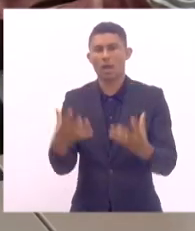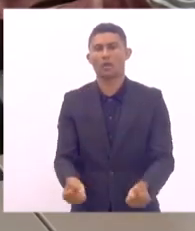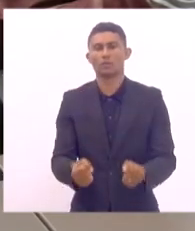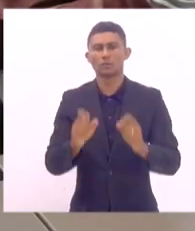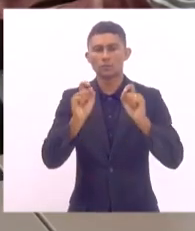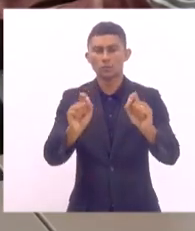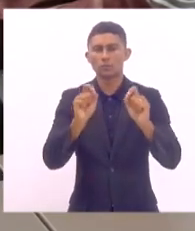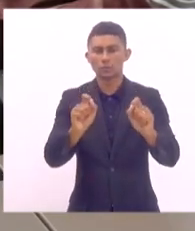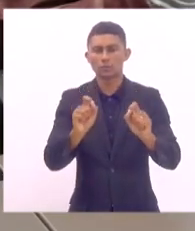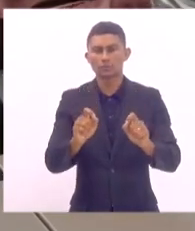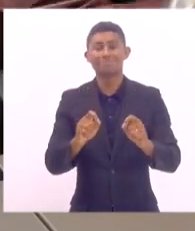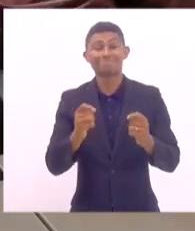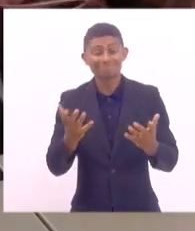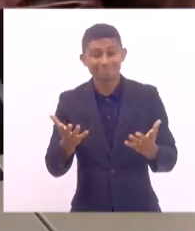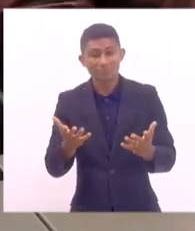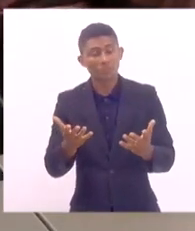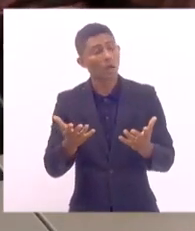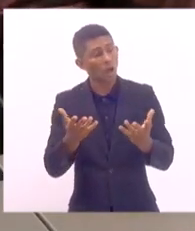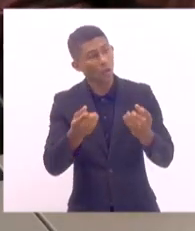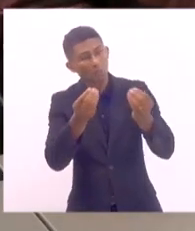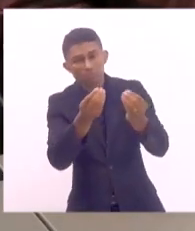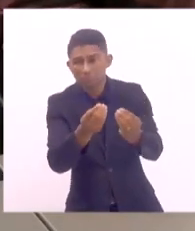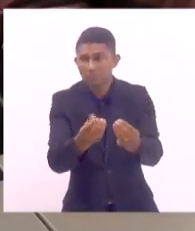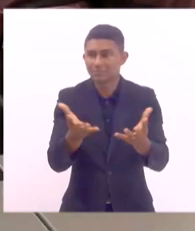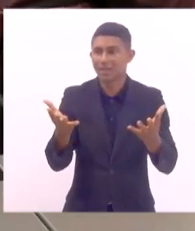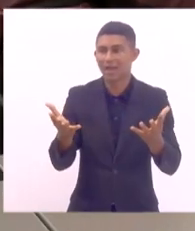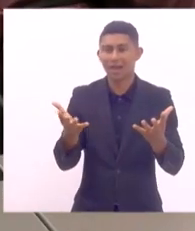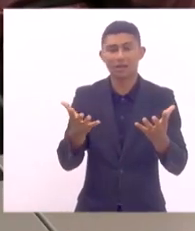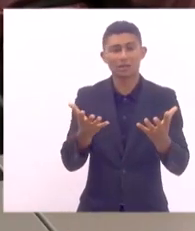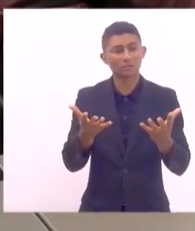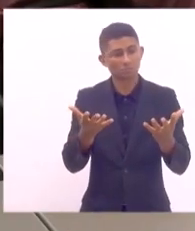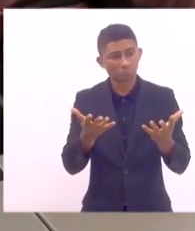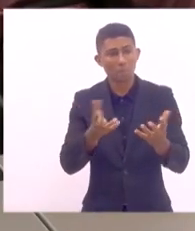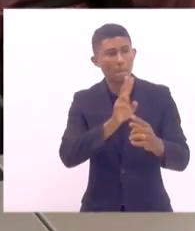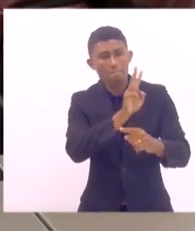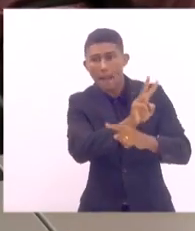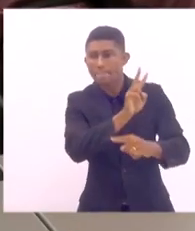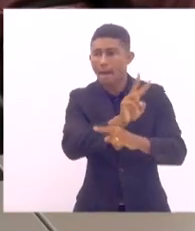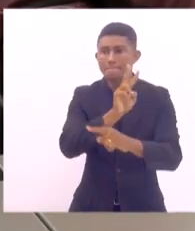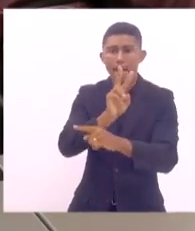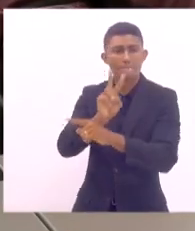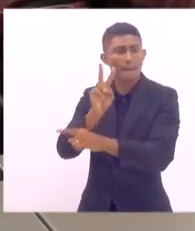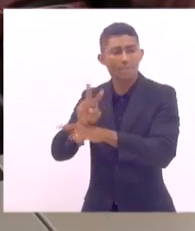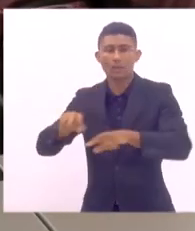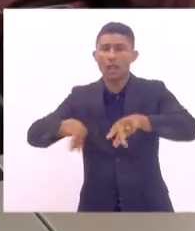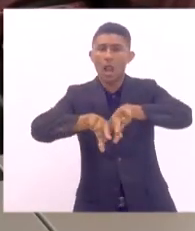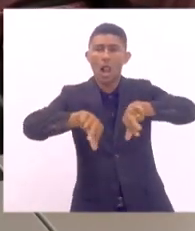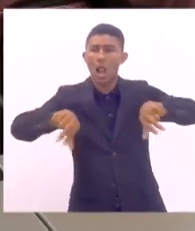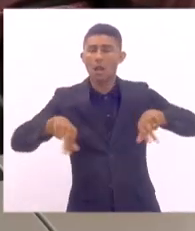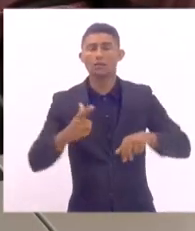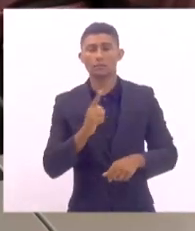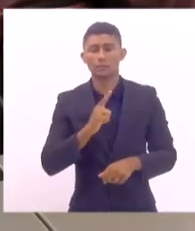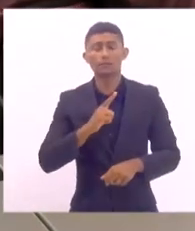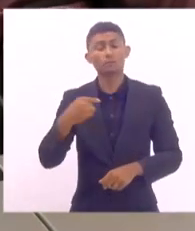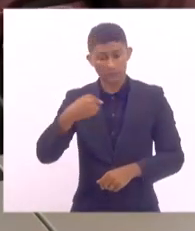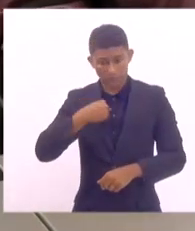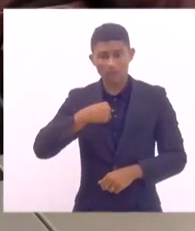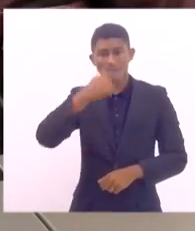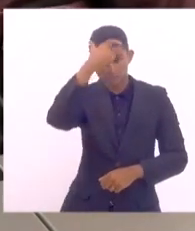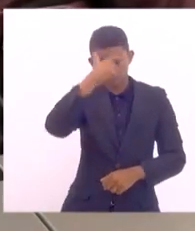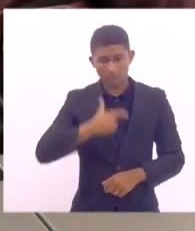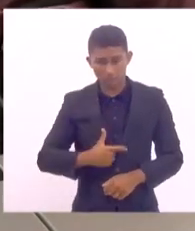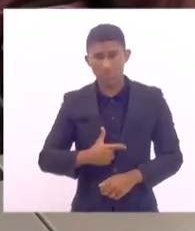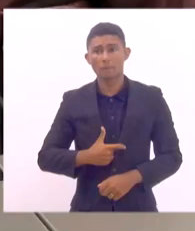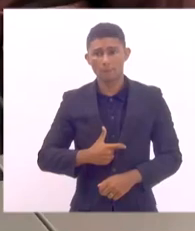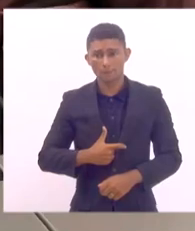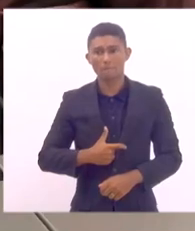oferecendo consignado a rodo. Só eu recebo oferta de consignado